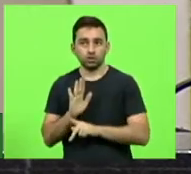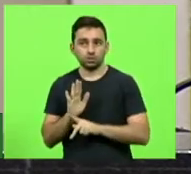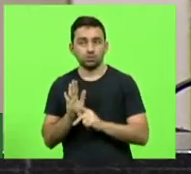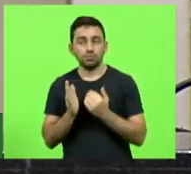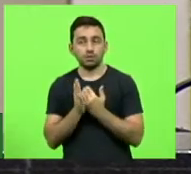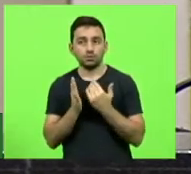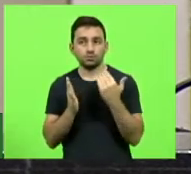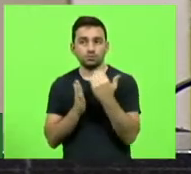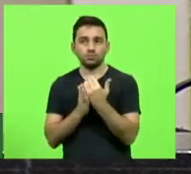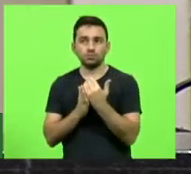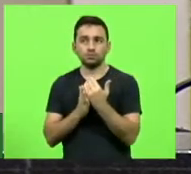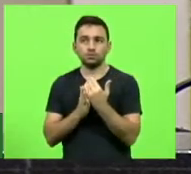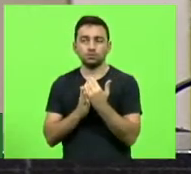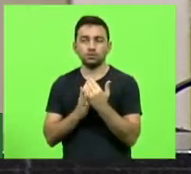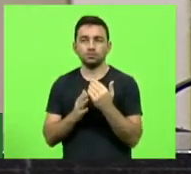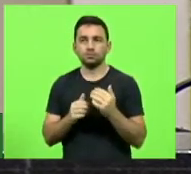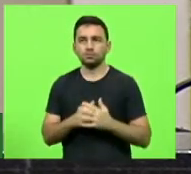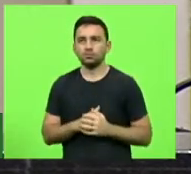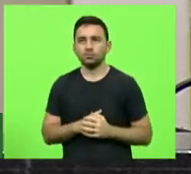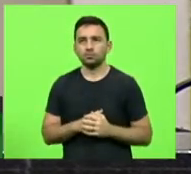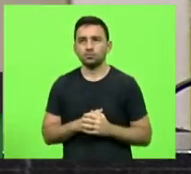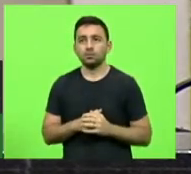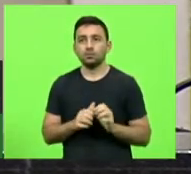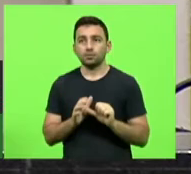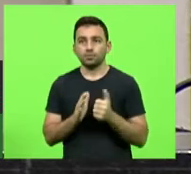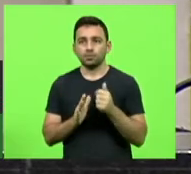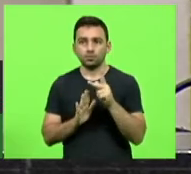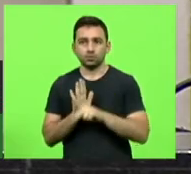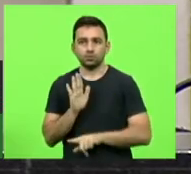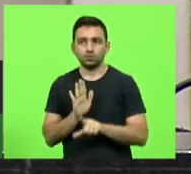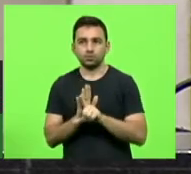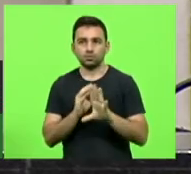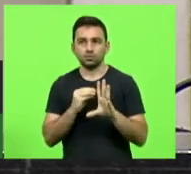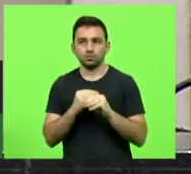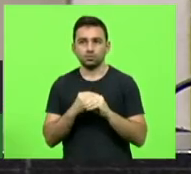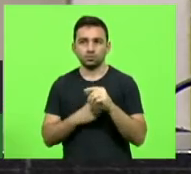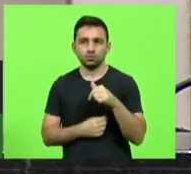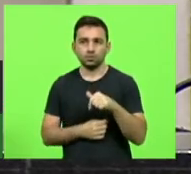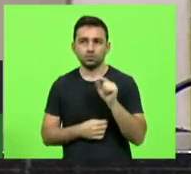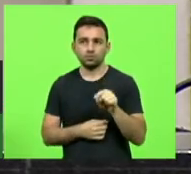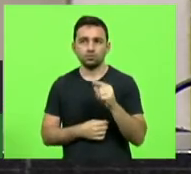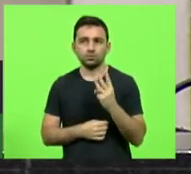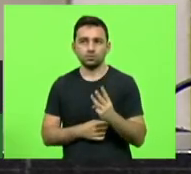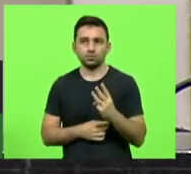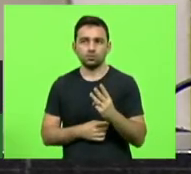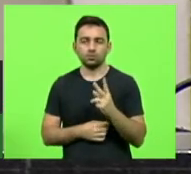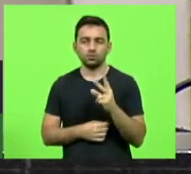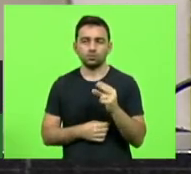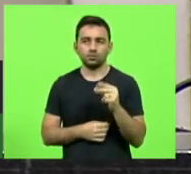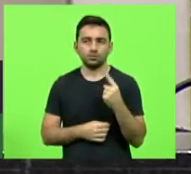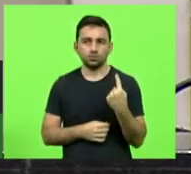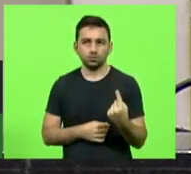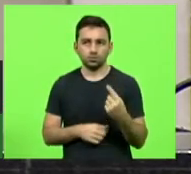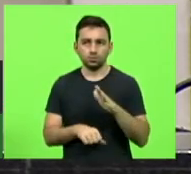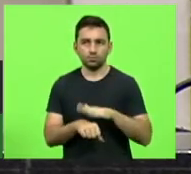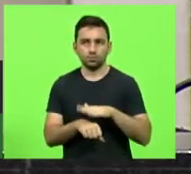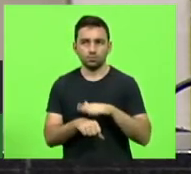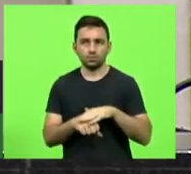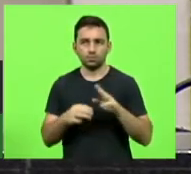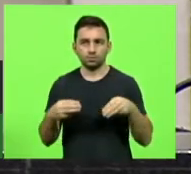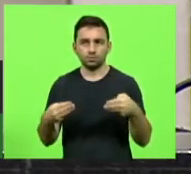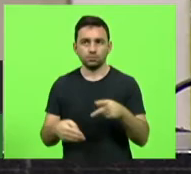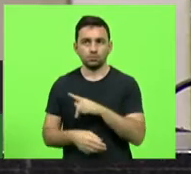extra-pauta. O primeiro deles é um projeto de lei complementar 7.3/2021, de autoria do Ministério